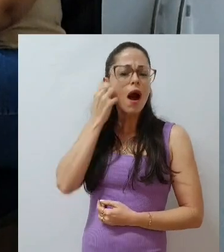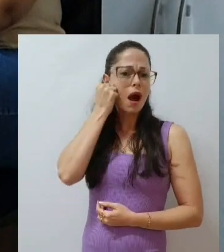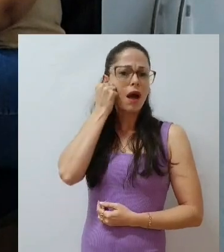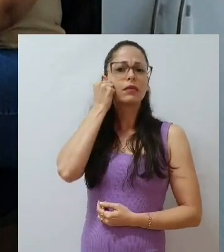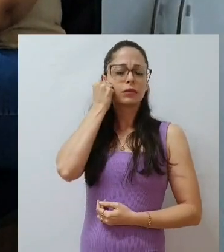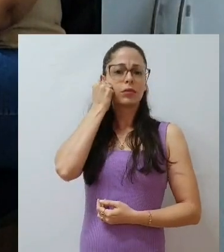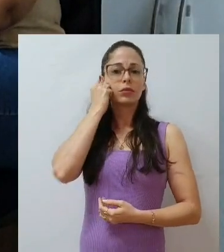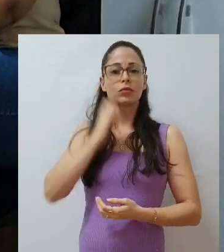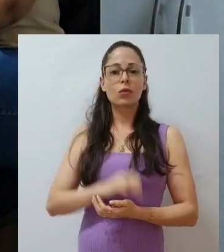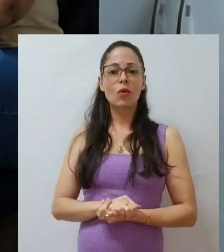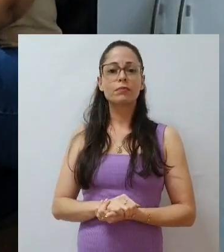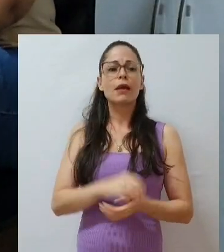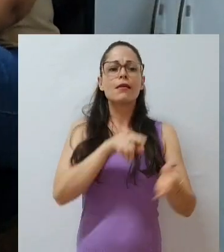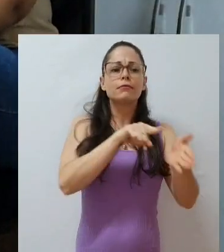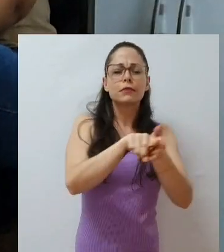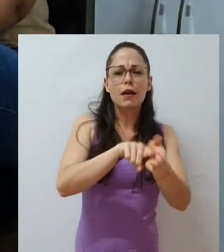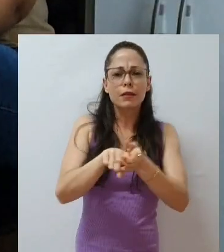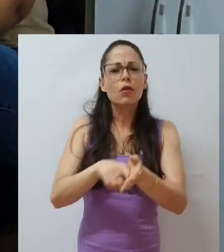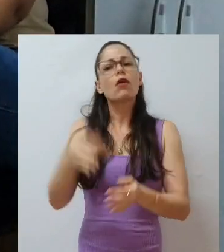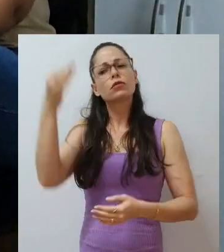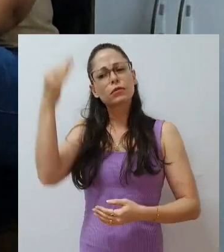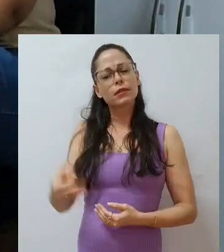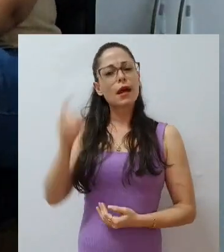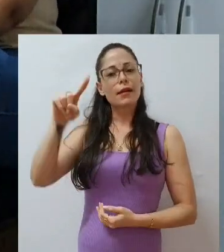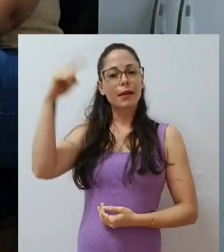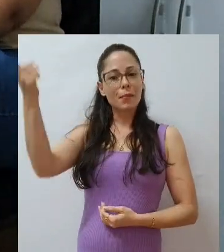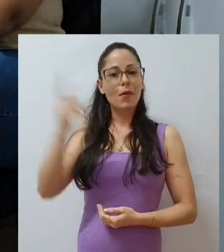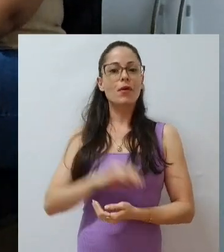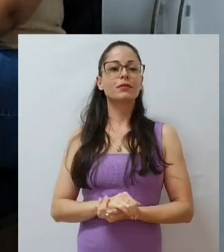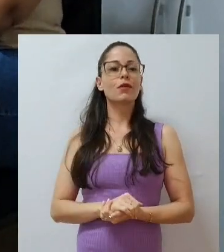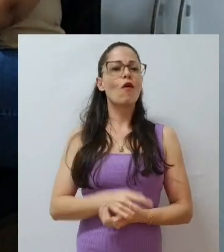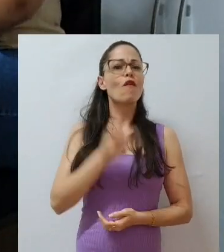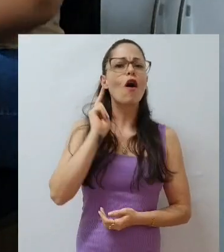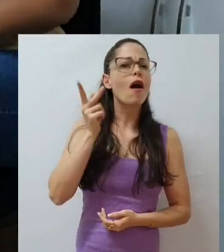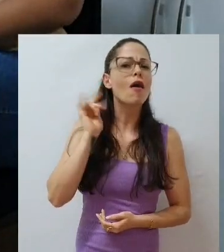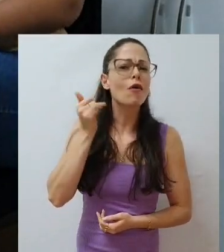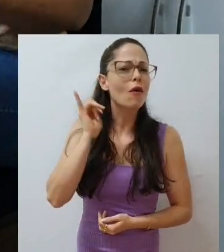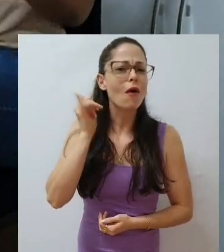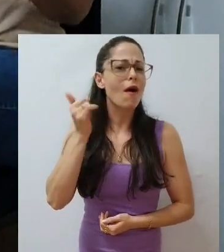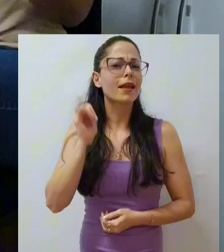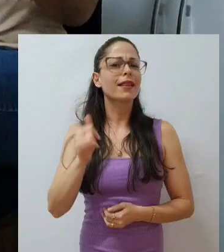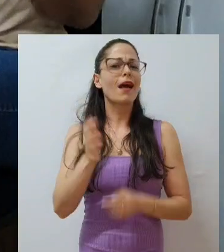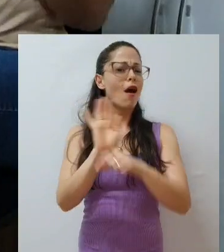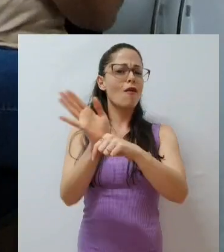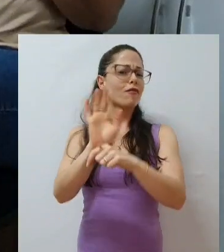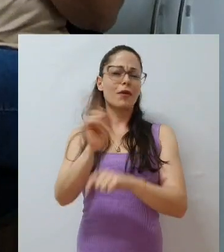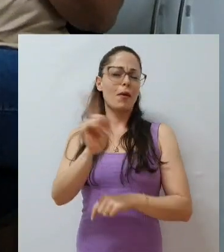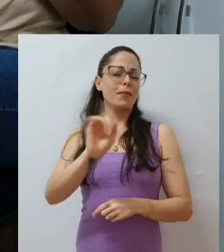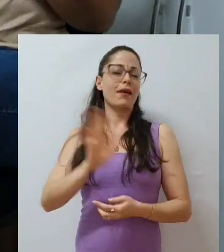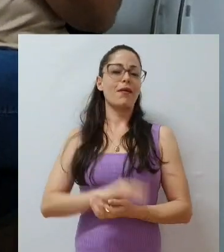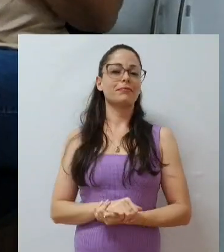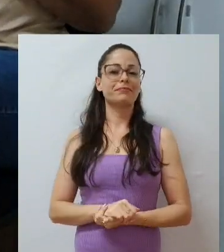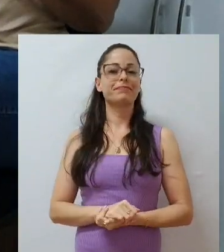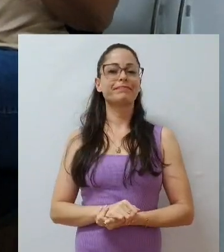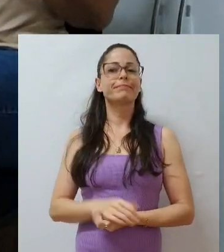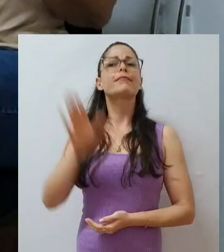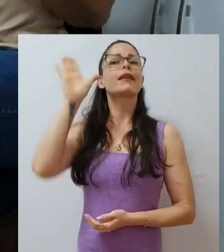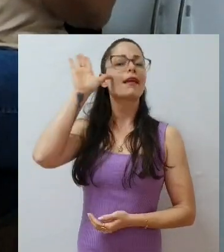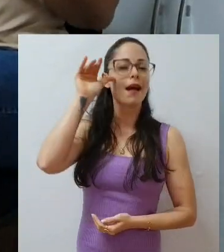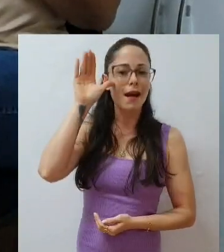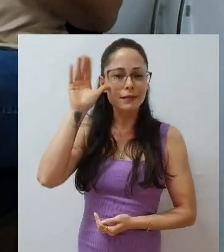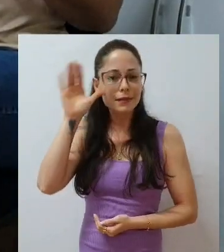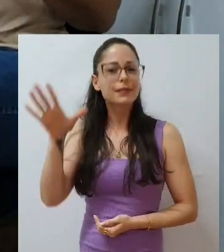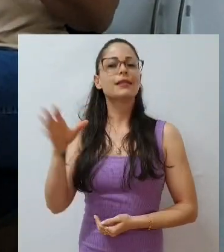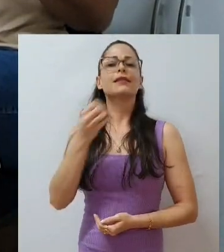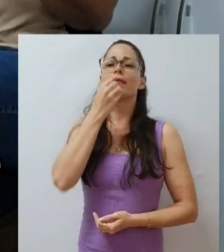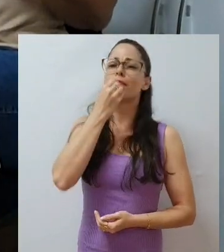né, amiga? Então, gente, assista. Muito bom, muito importante, porque mostra o que é a criança surda, sobre